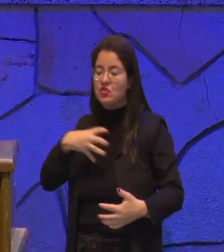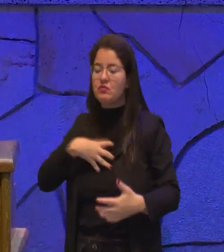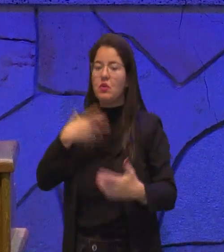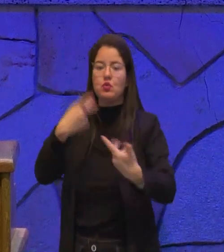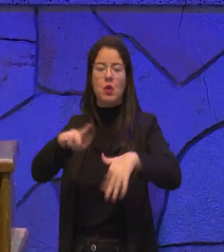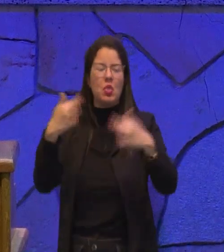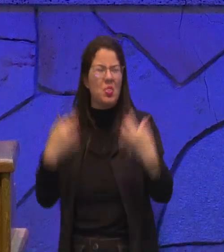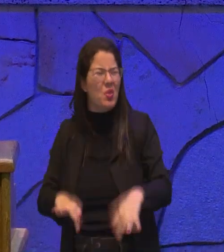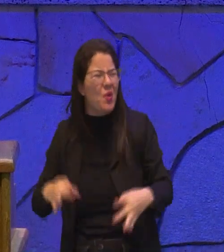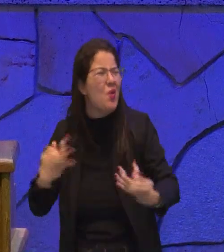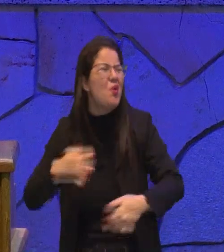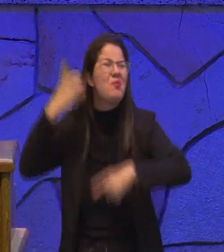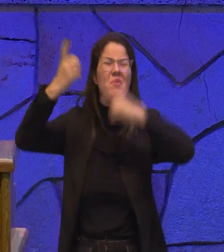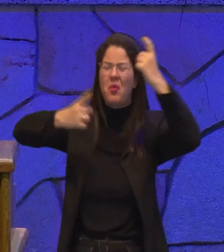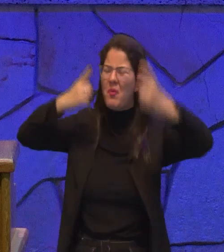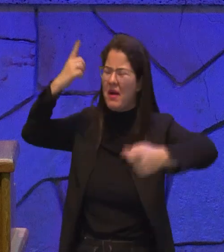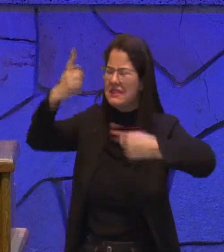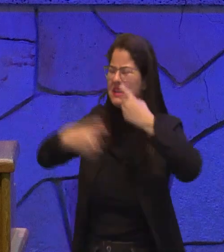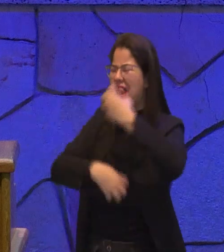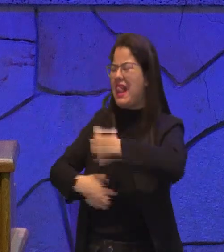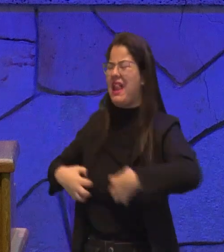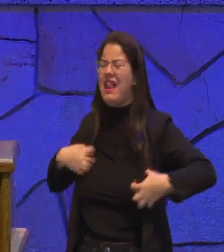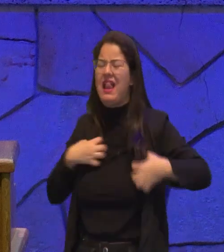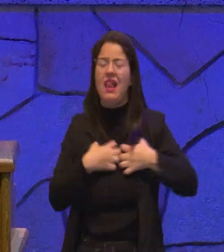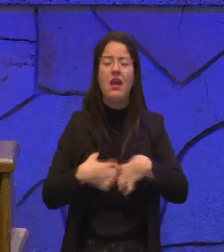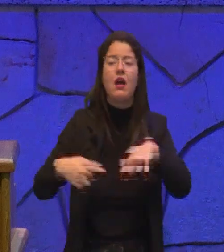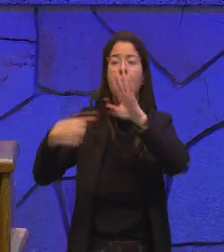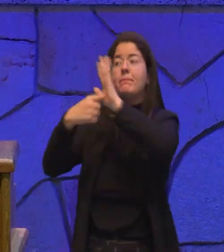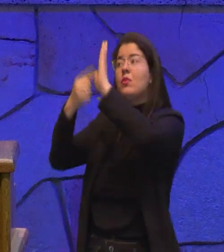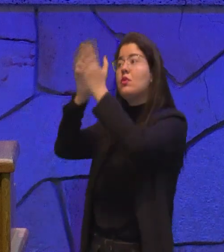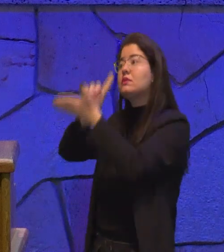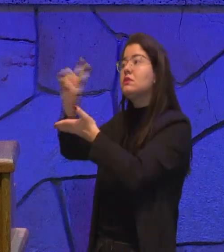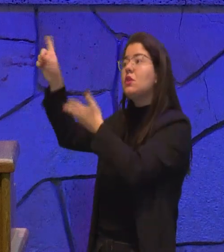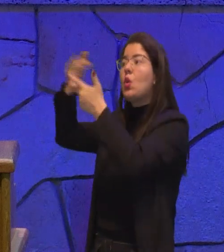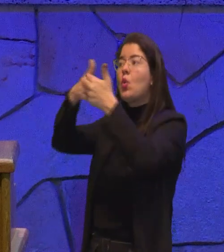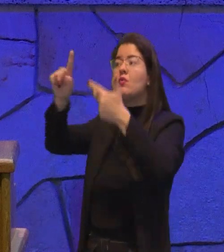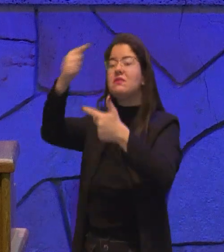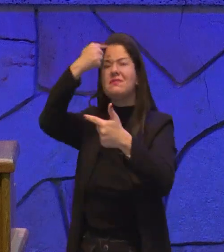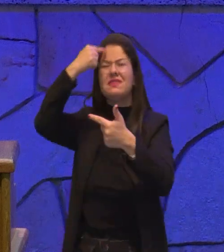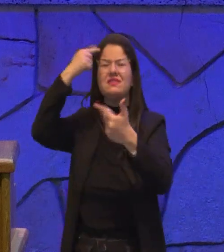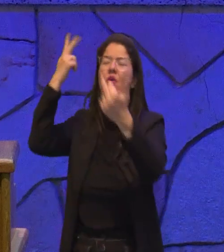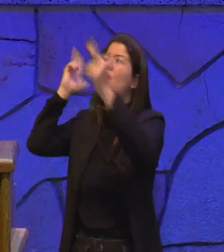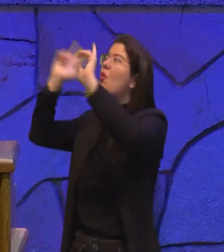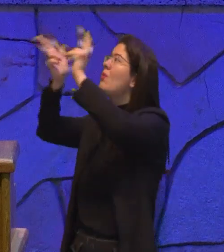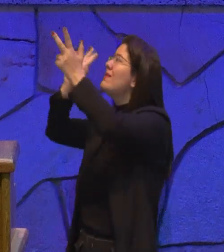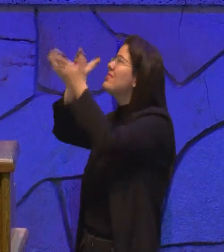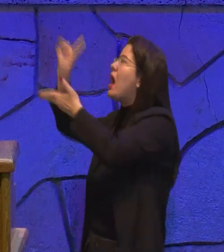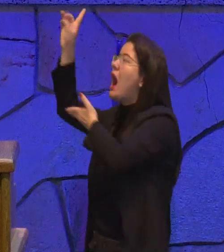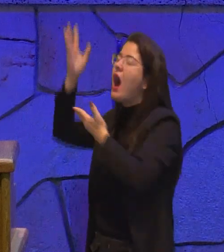dor, a sua preocupação, a sua inquietação, aquilo que você pensa, fale com Ele.